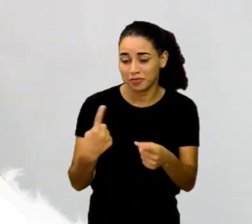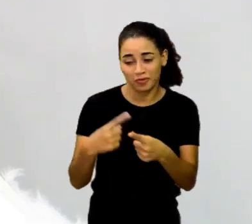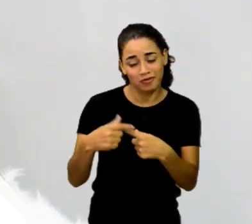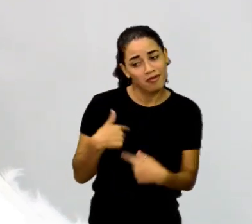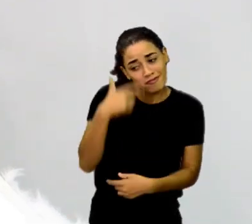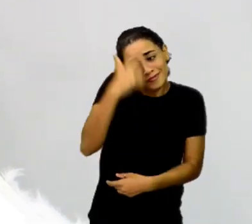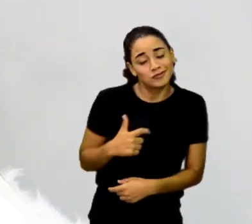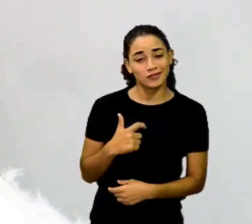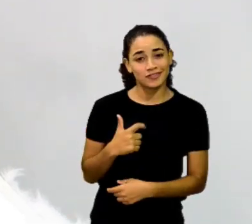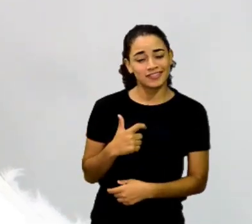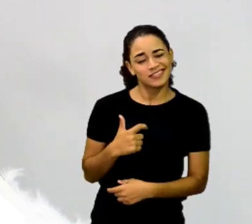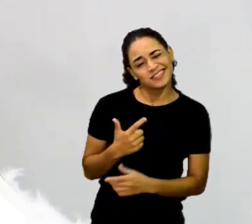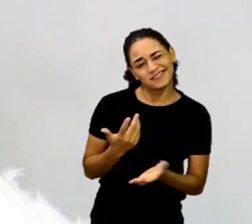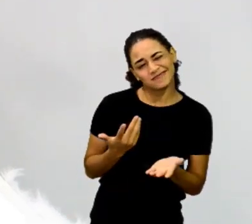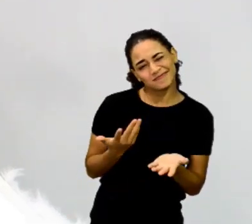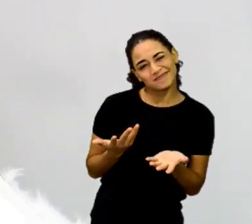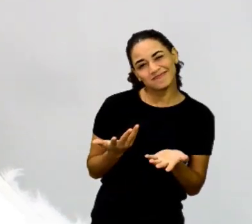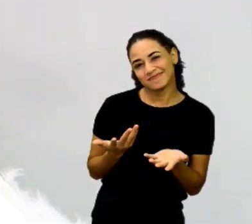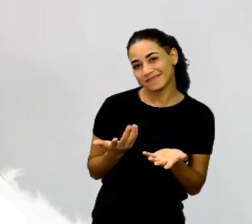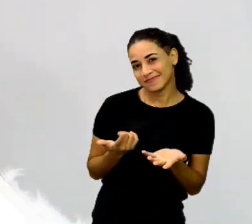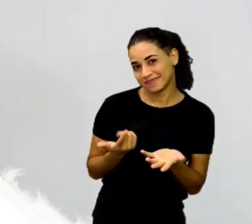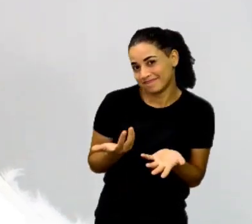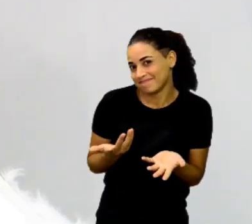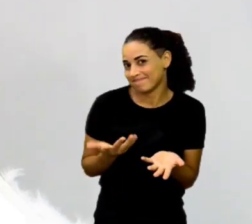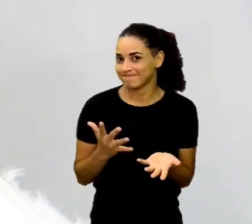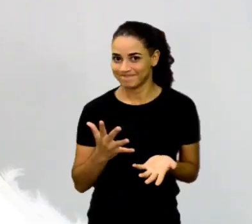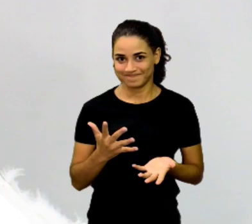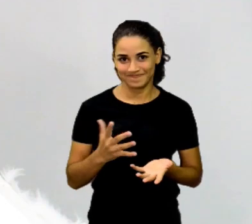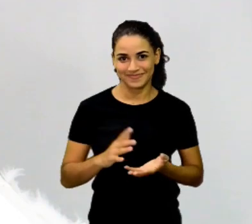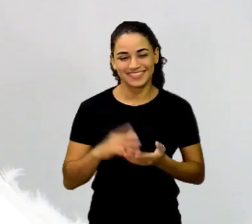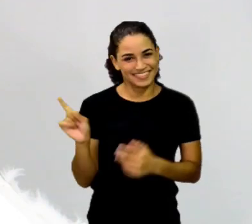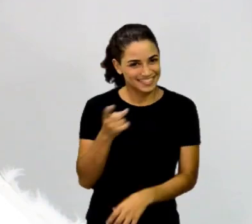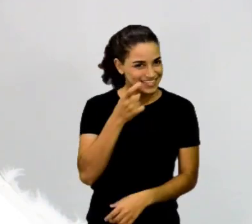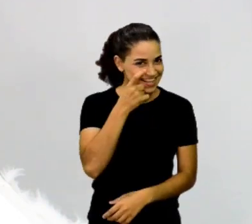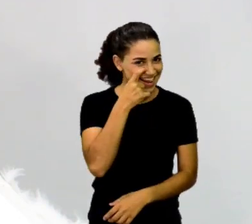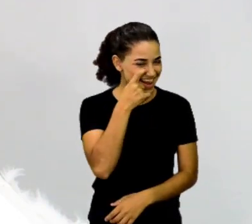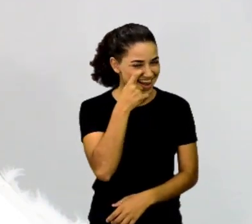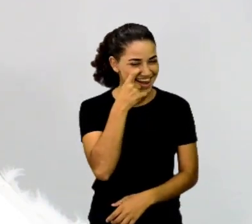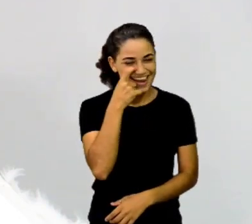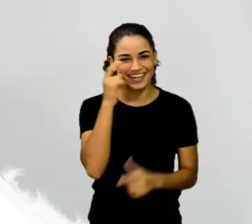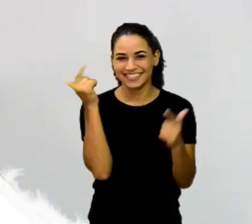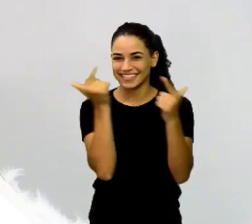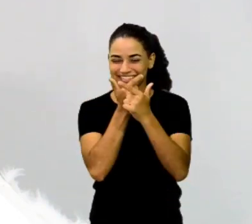sou. Quer dizer, fera não, né? Bruxa.